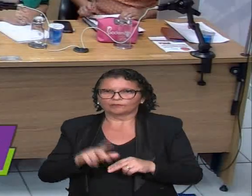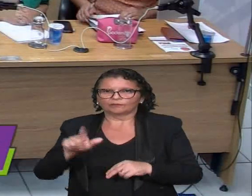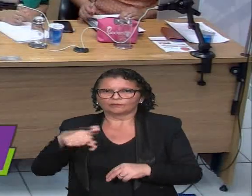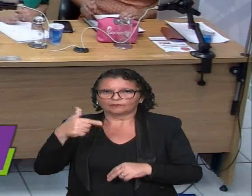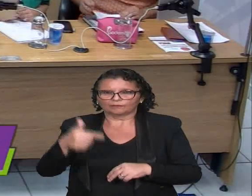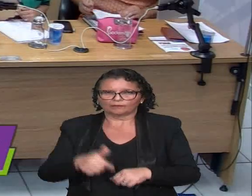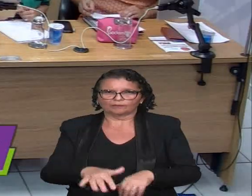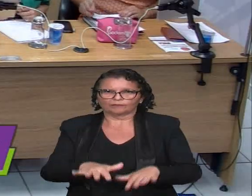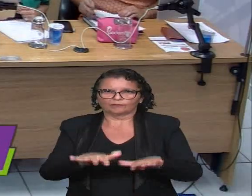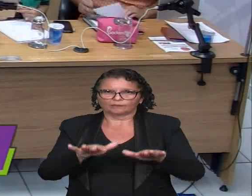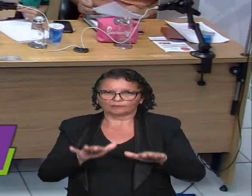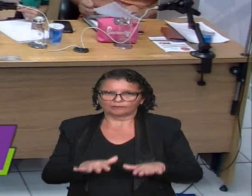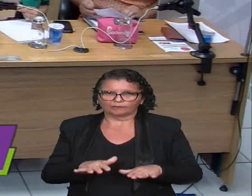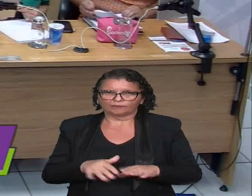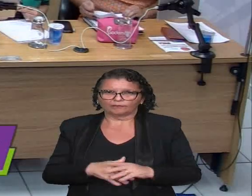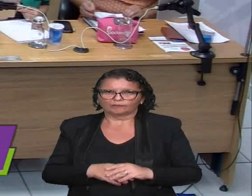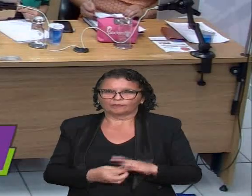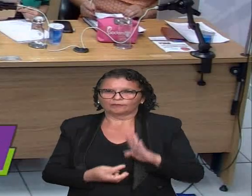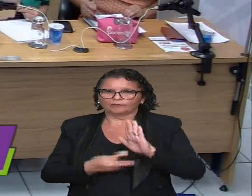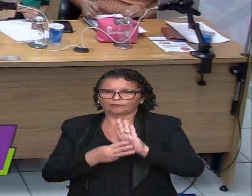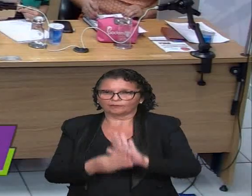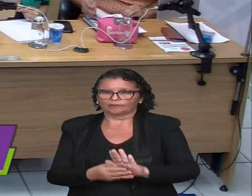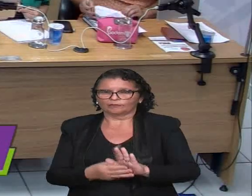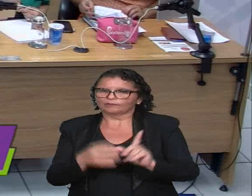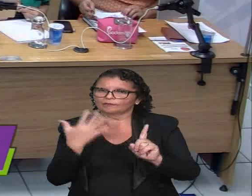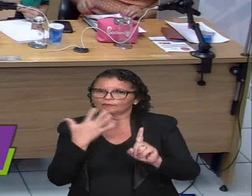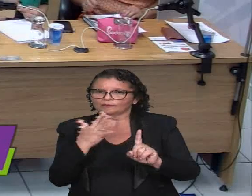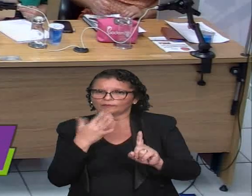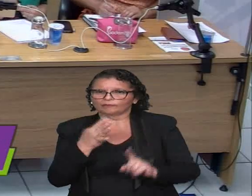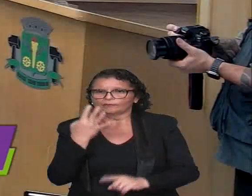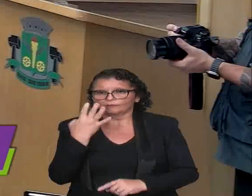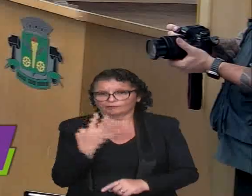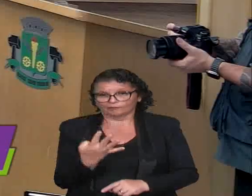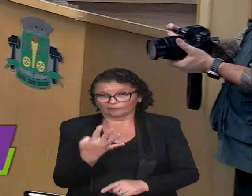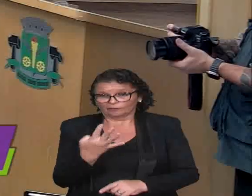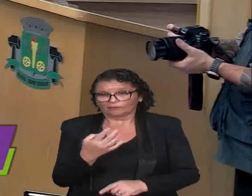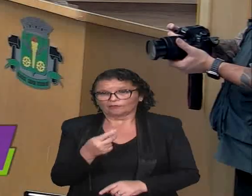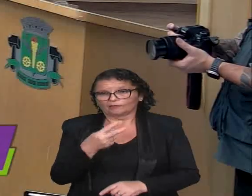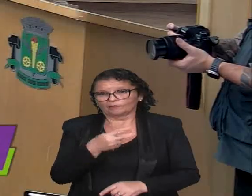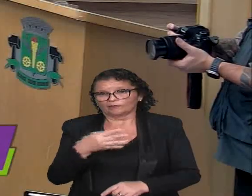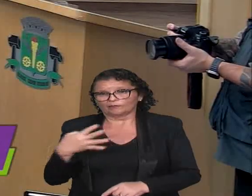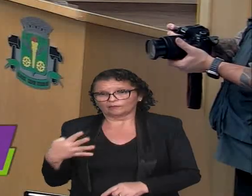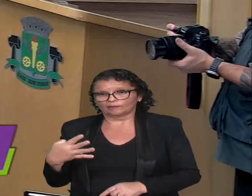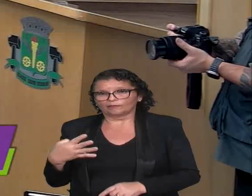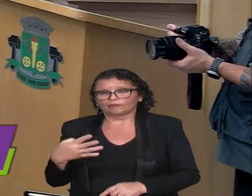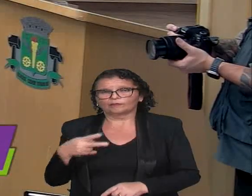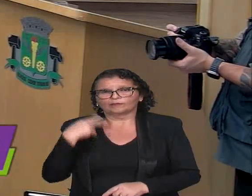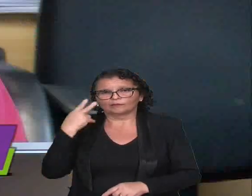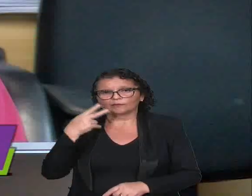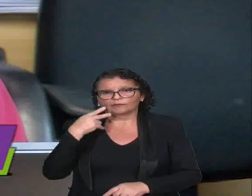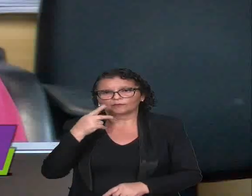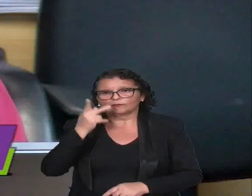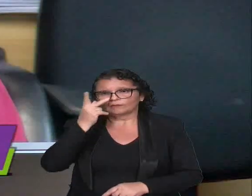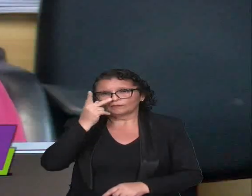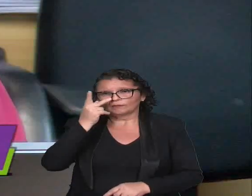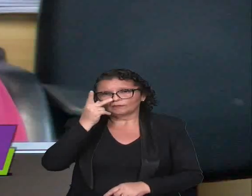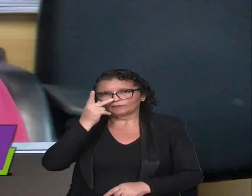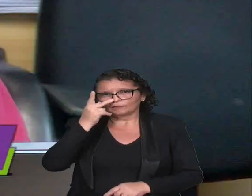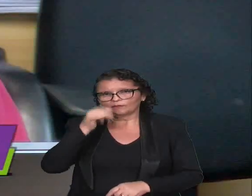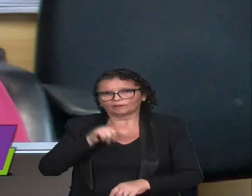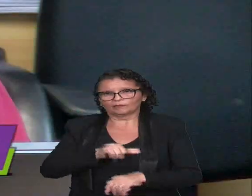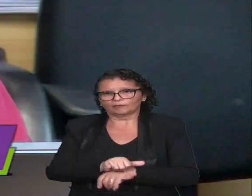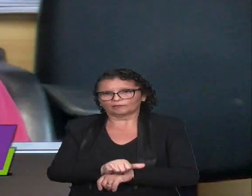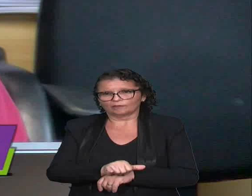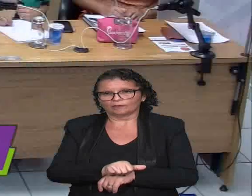será pautada na próxima sessão Moção de aplauso número 4 de 2024 do vereador Pelé da